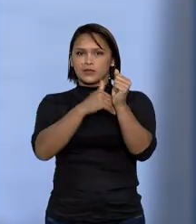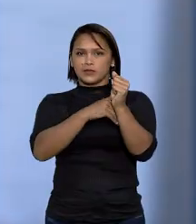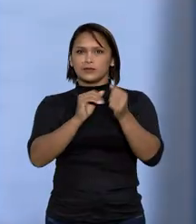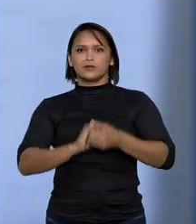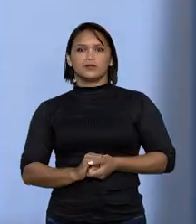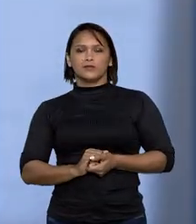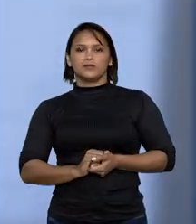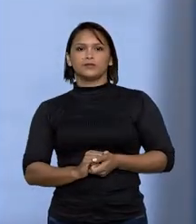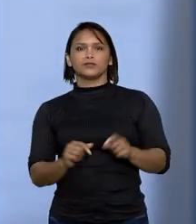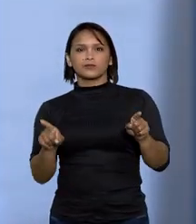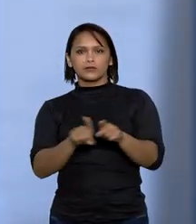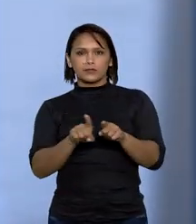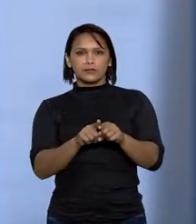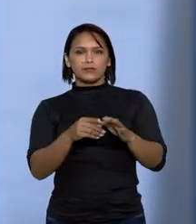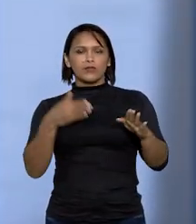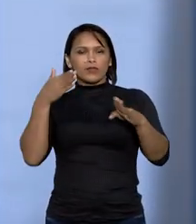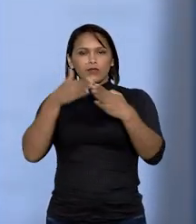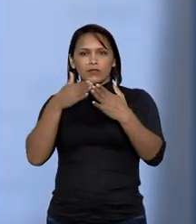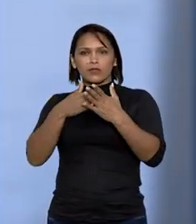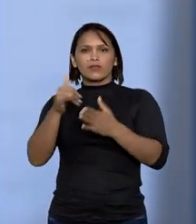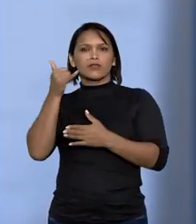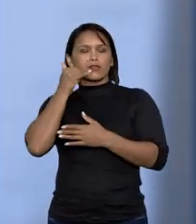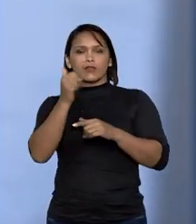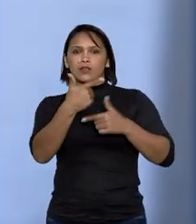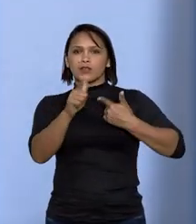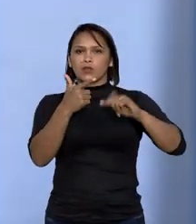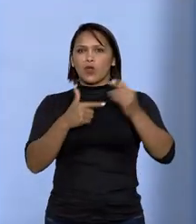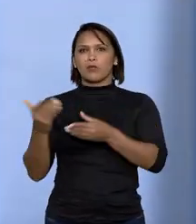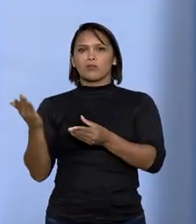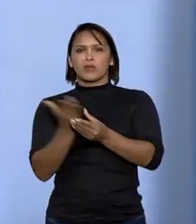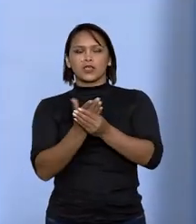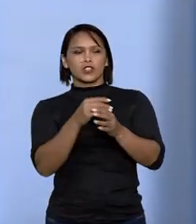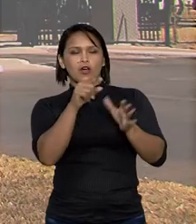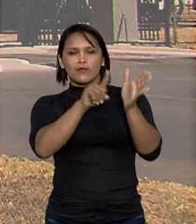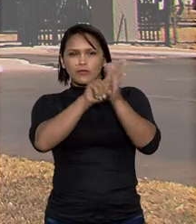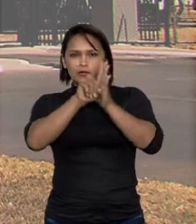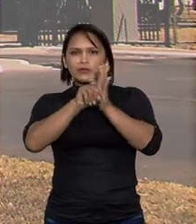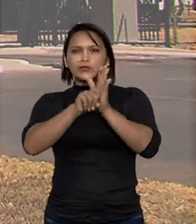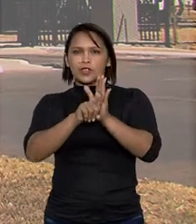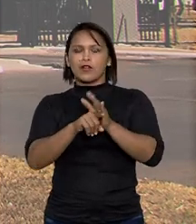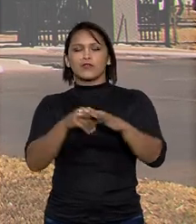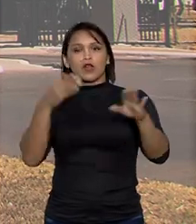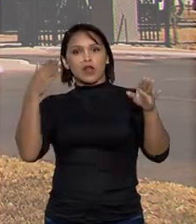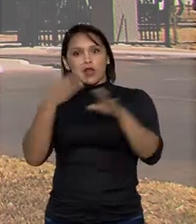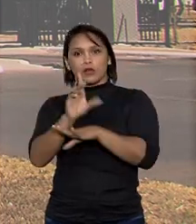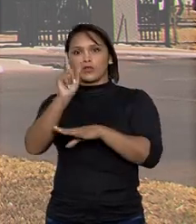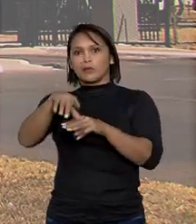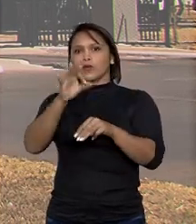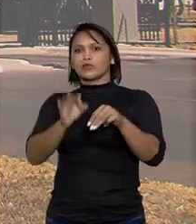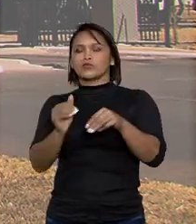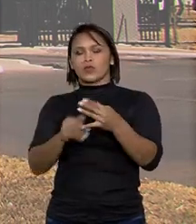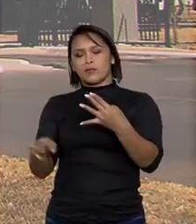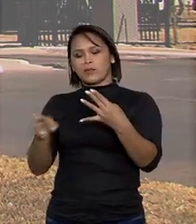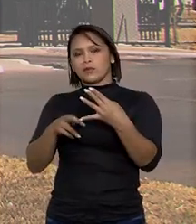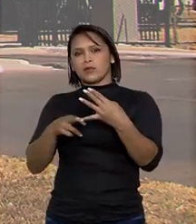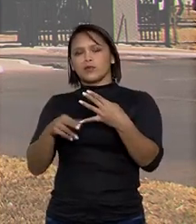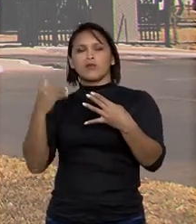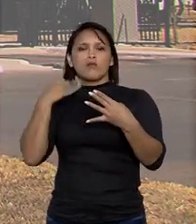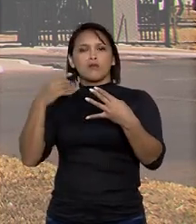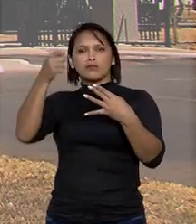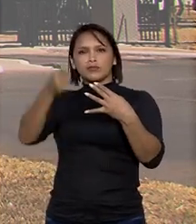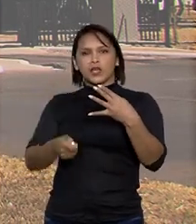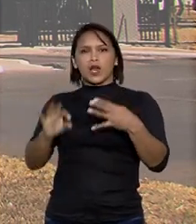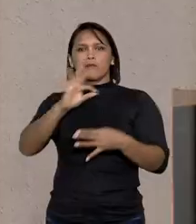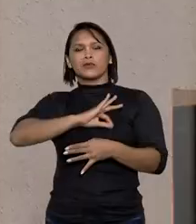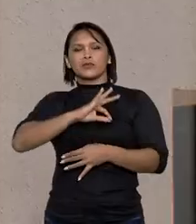sigilo ainda que você tá são telefônica e as outras medidas investigativas foram autorizadas pelo juízo de primeiro grau a